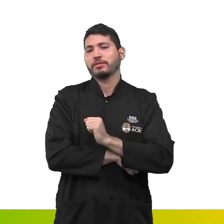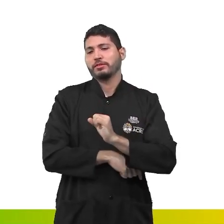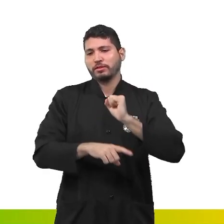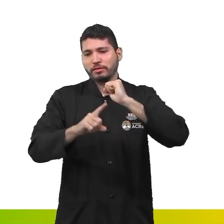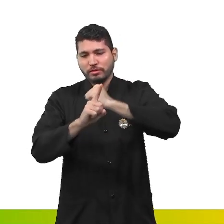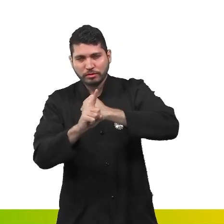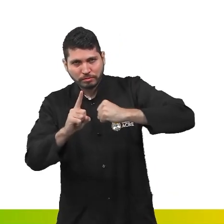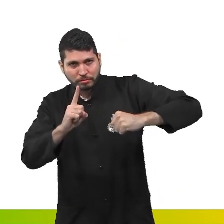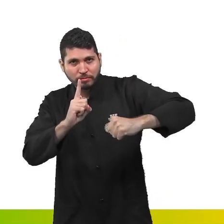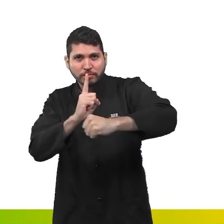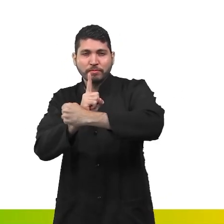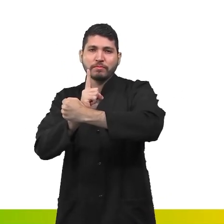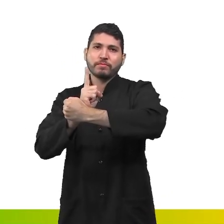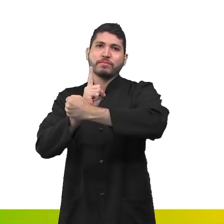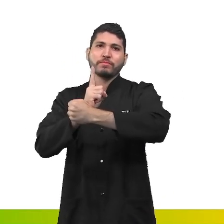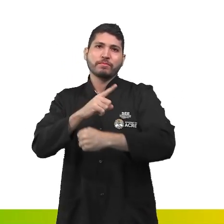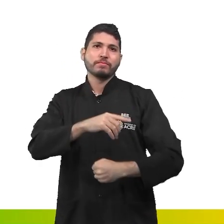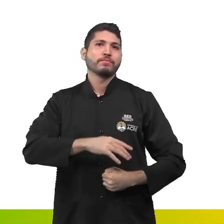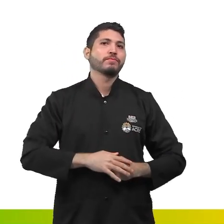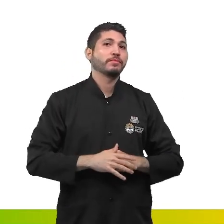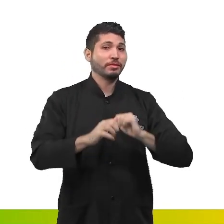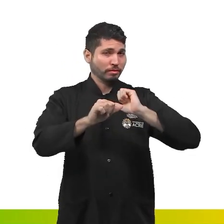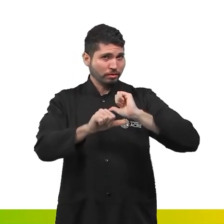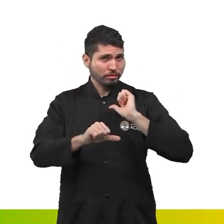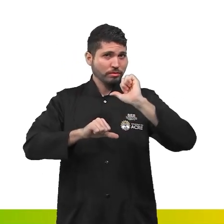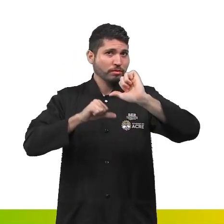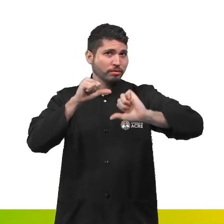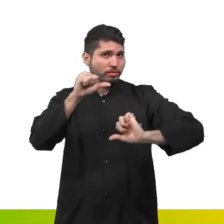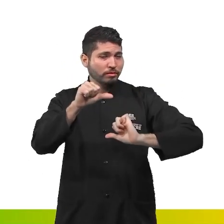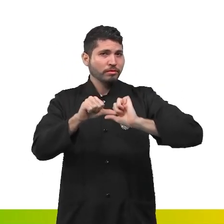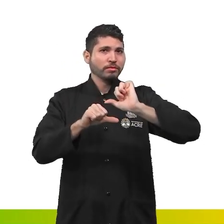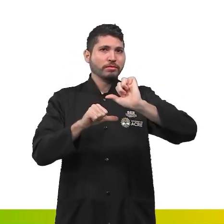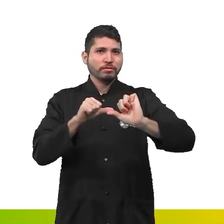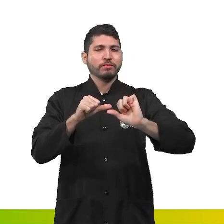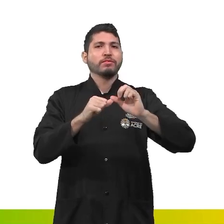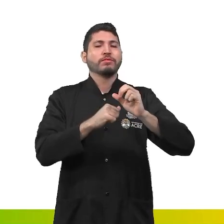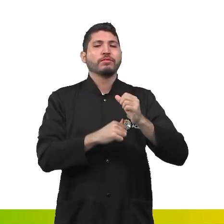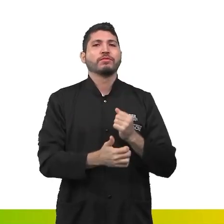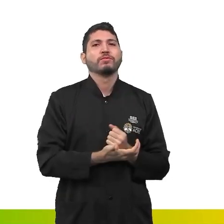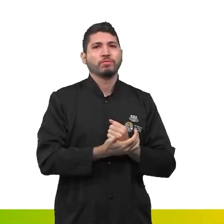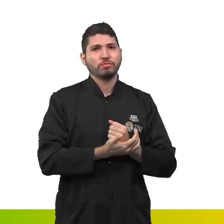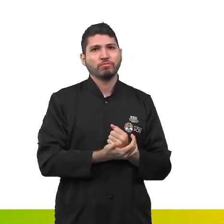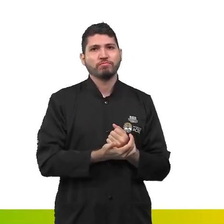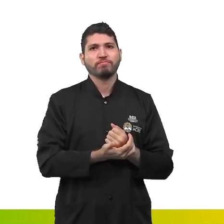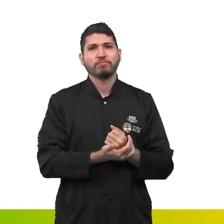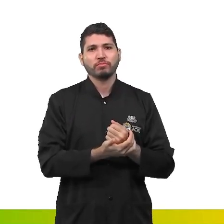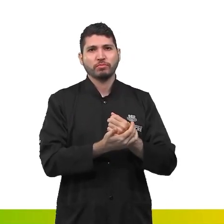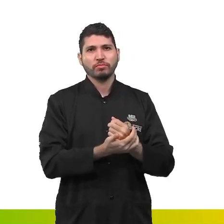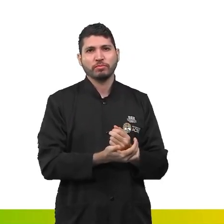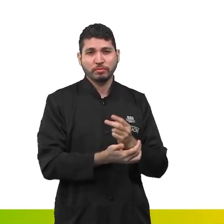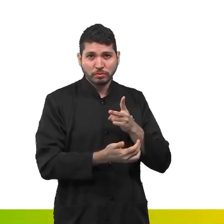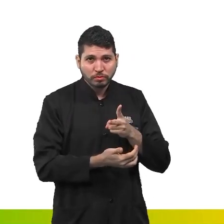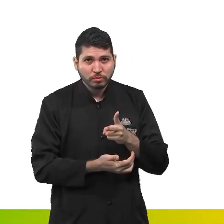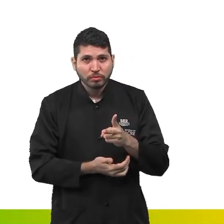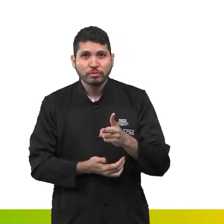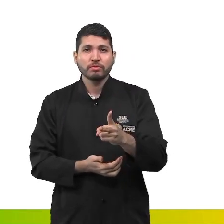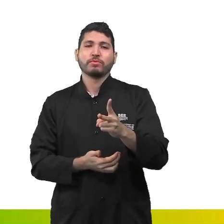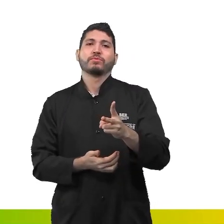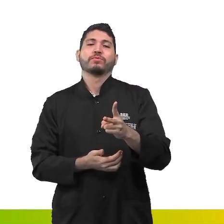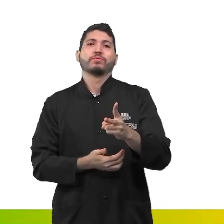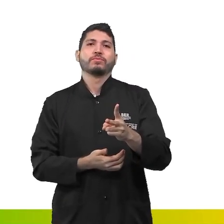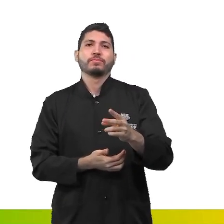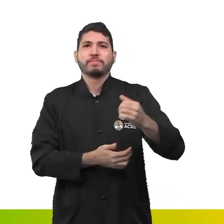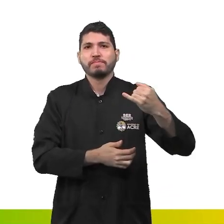sociedade. Esta mudança foi e continua sendo de fundamental importância